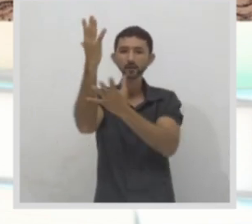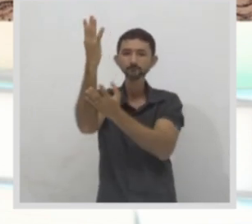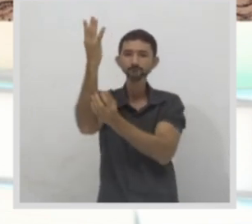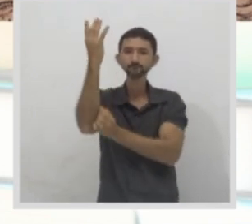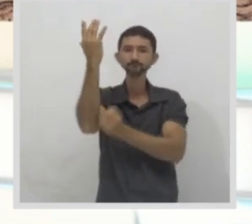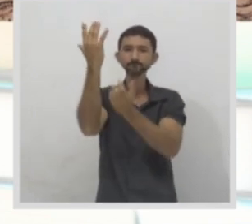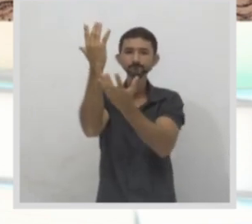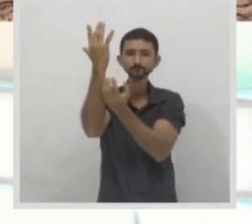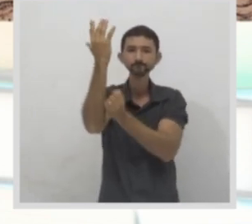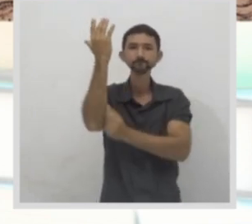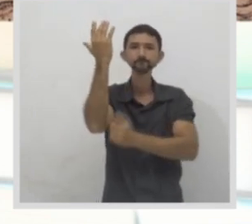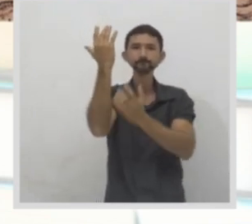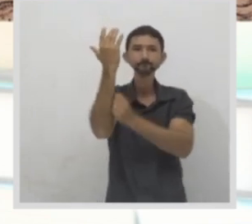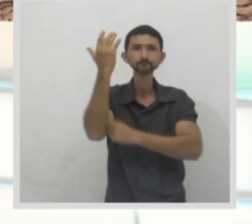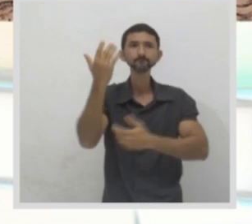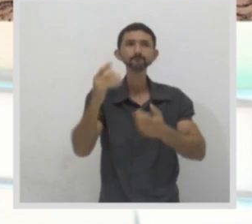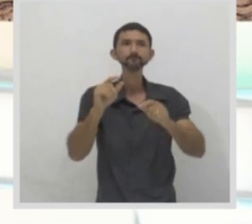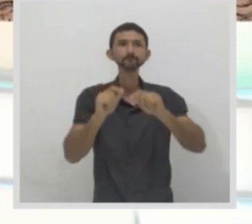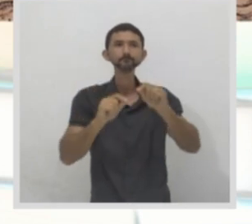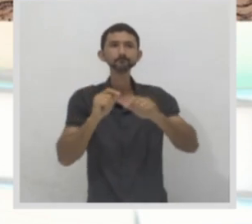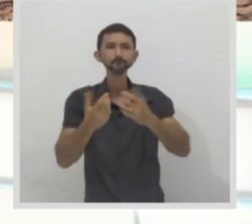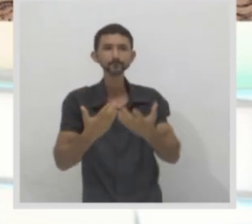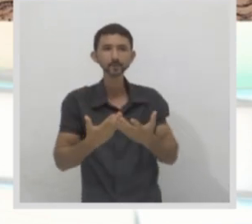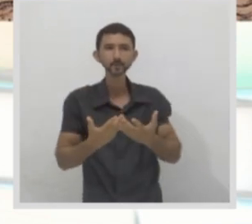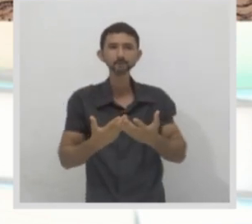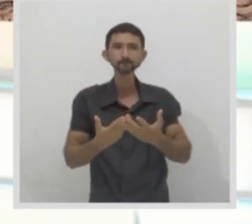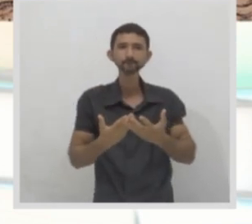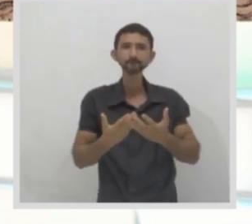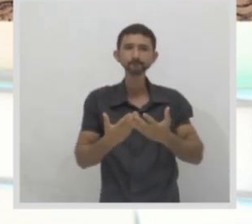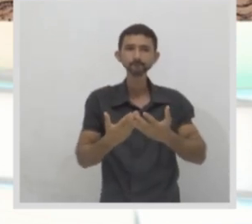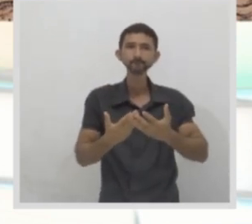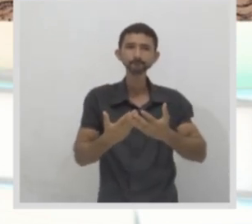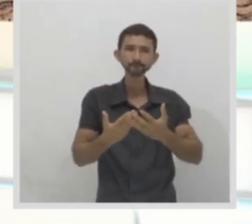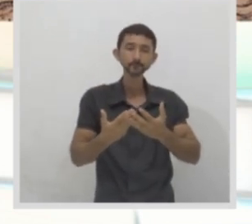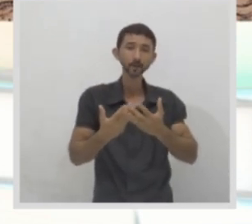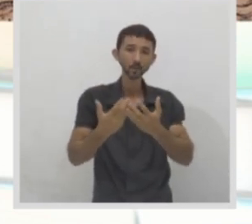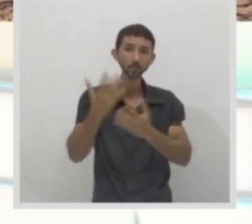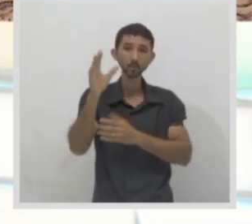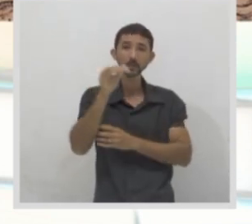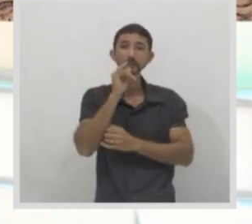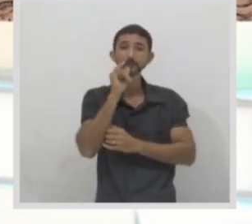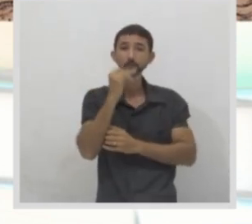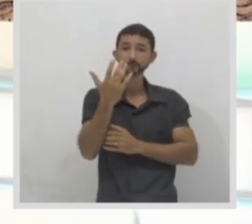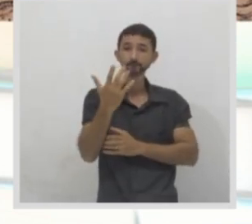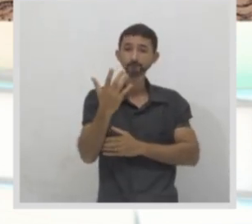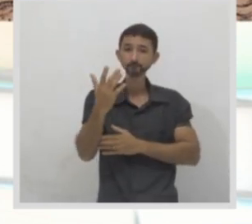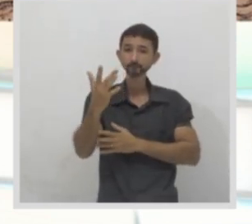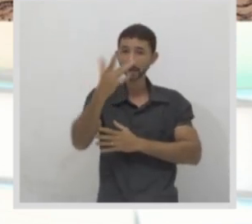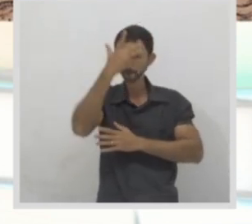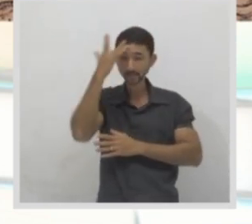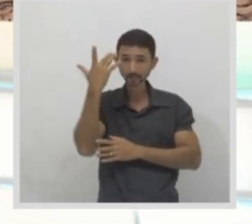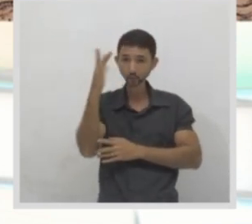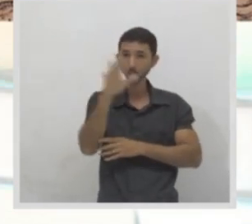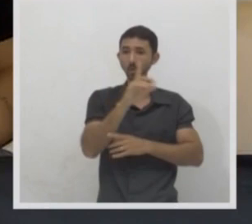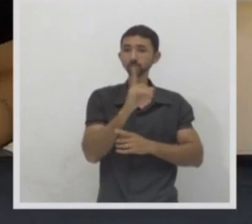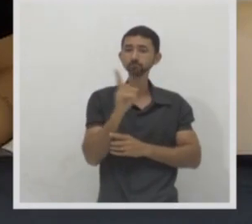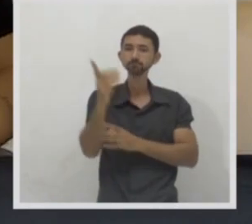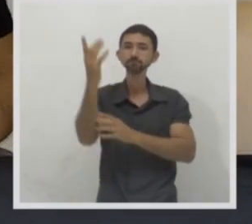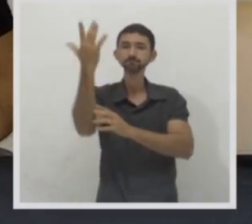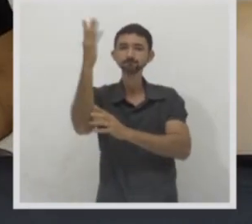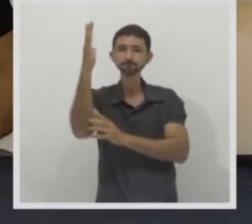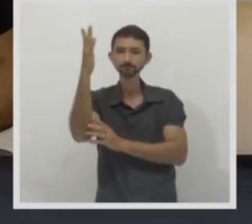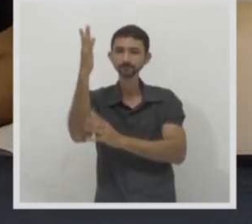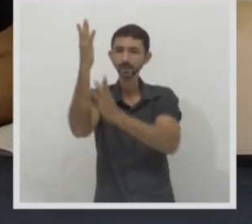Né? O que é uma atividade extrativista? Você vê o recurso na natureza e você simplesmente extrai esse recurso. Tá? Você não se preocupa com a manutenção